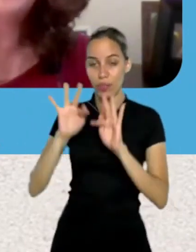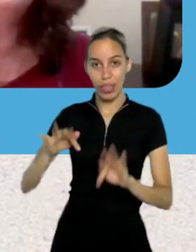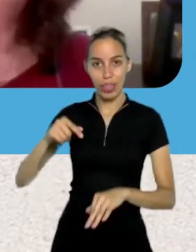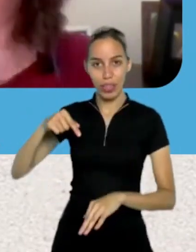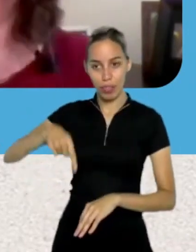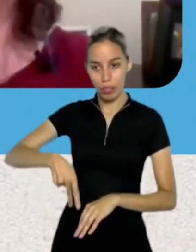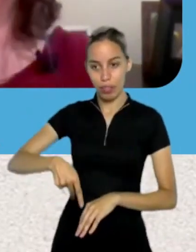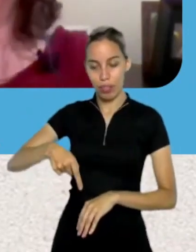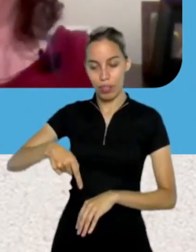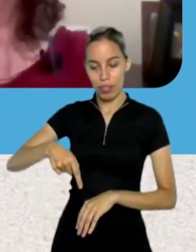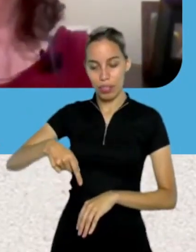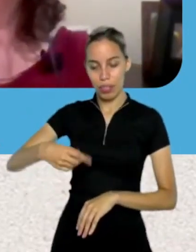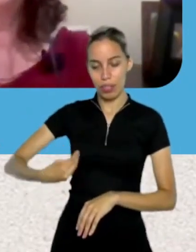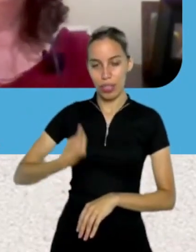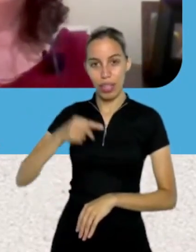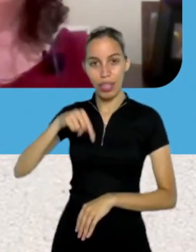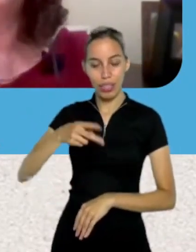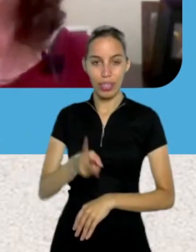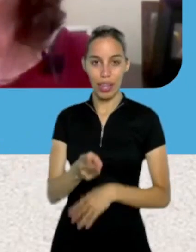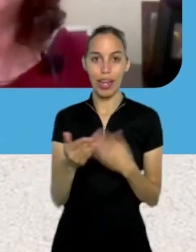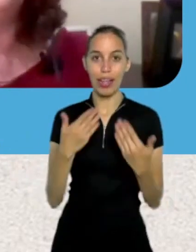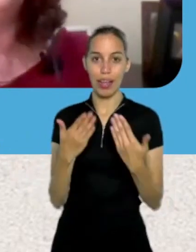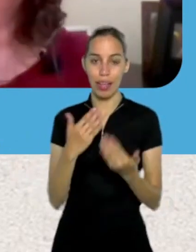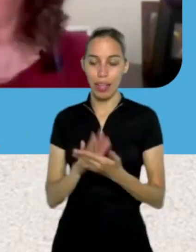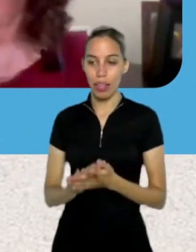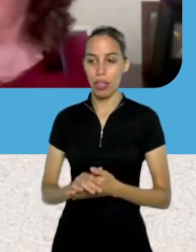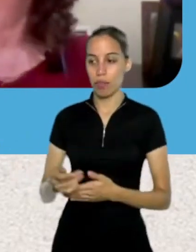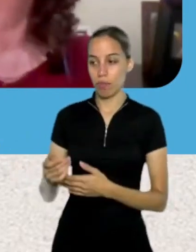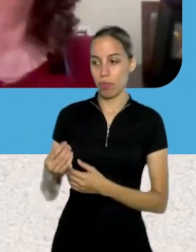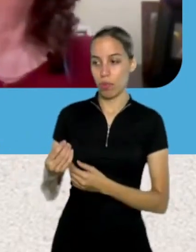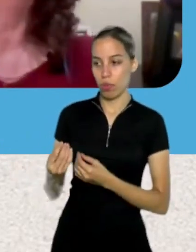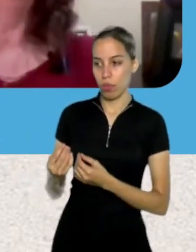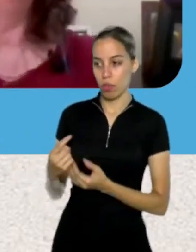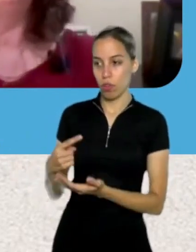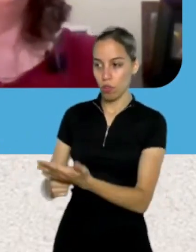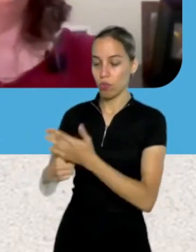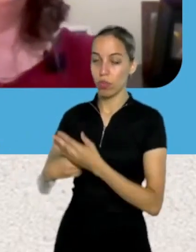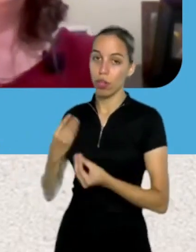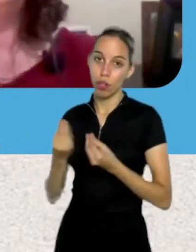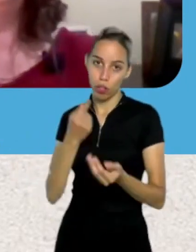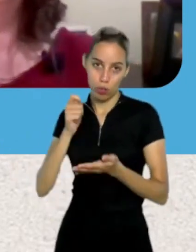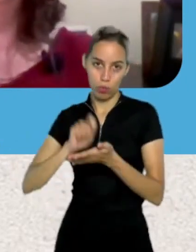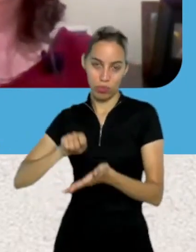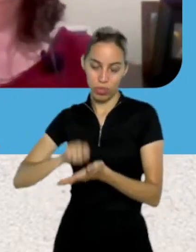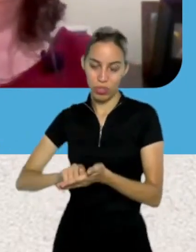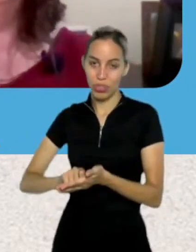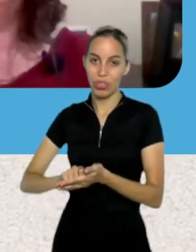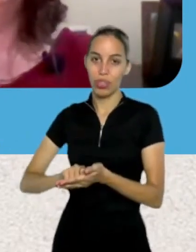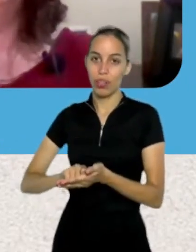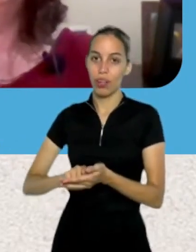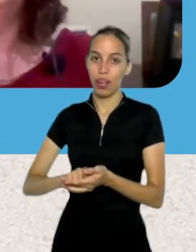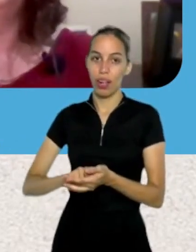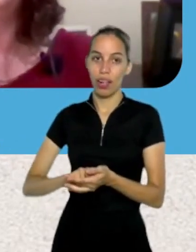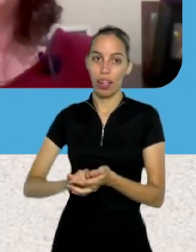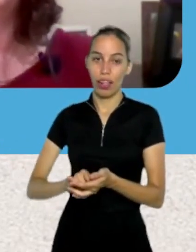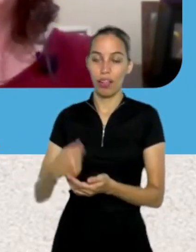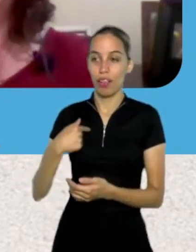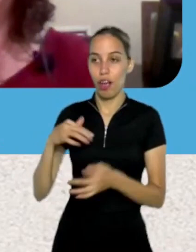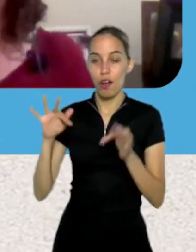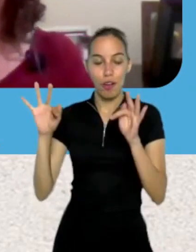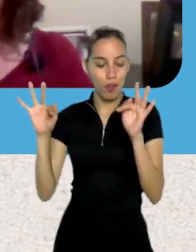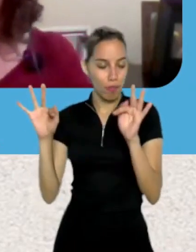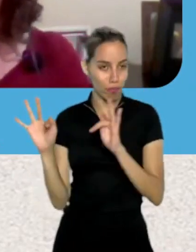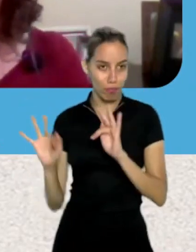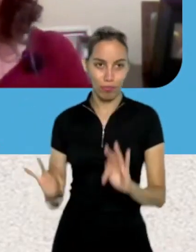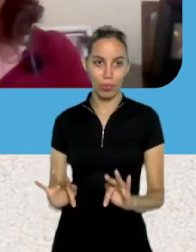um Papo, né? De estar aqui como autora hoje. Eu fico muitíssimo feliz